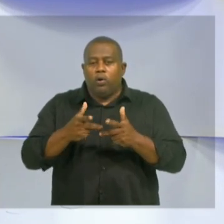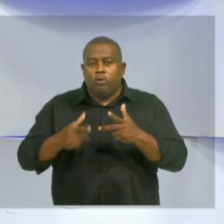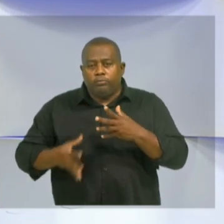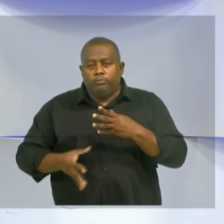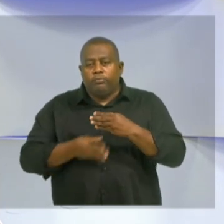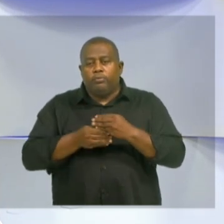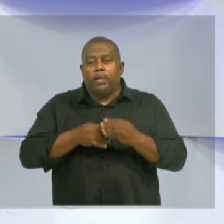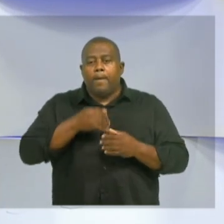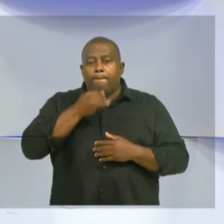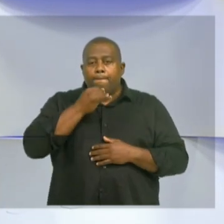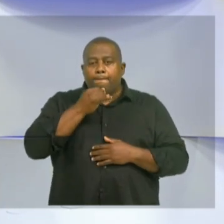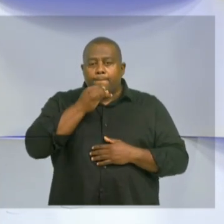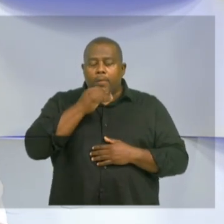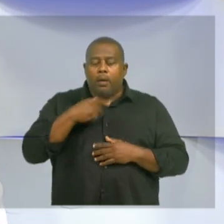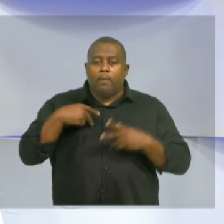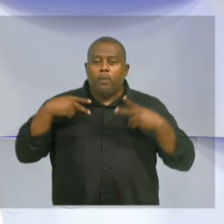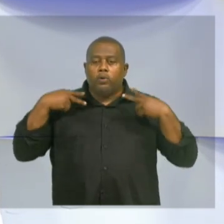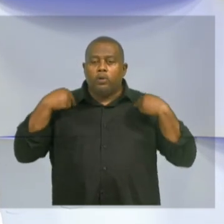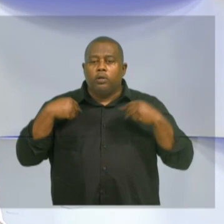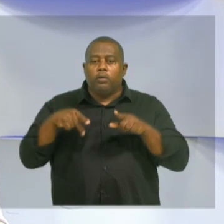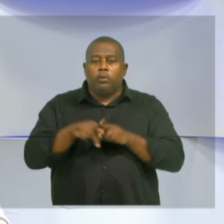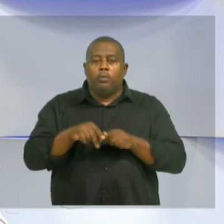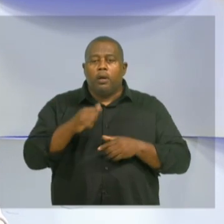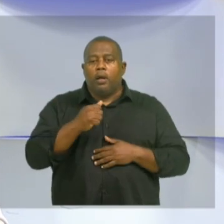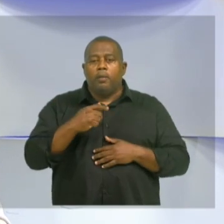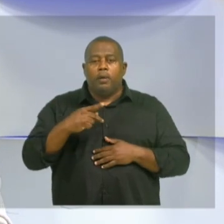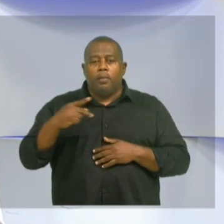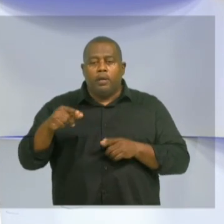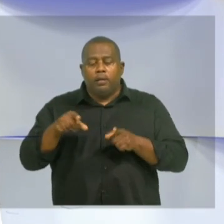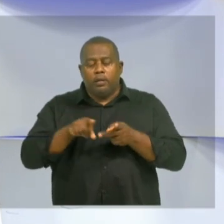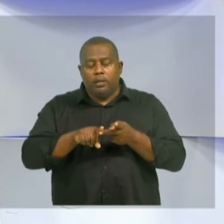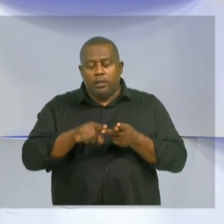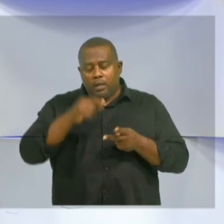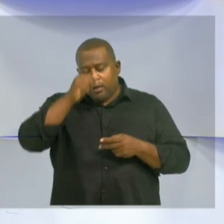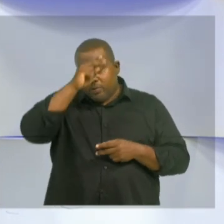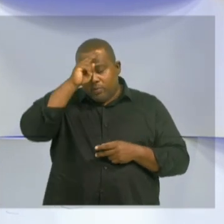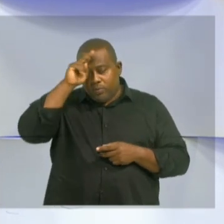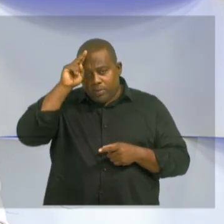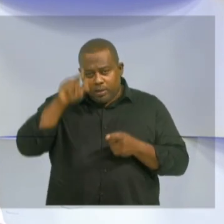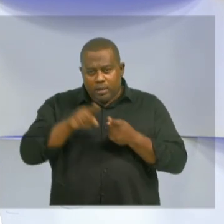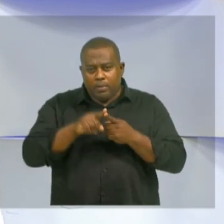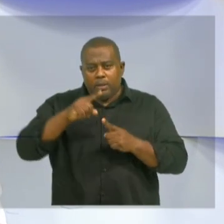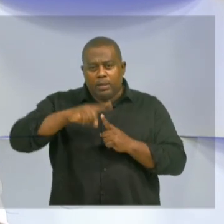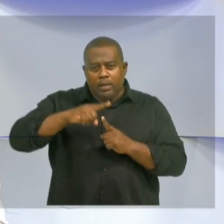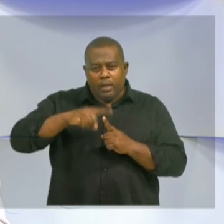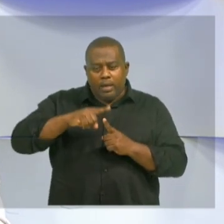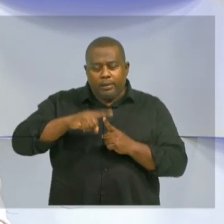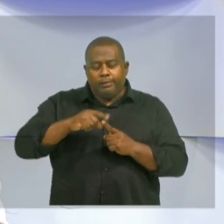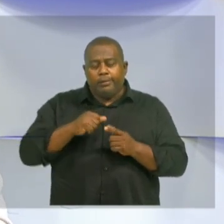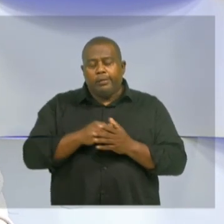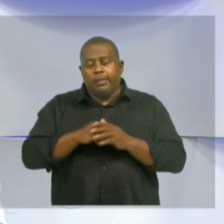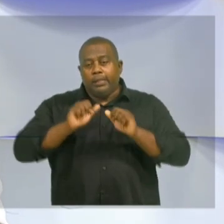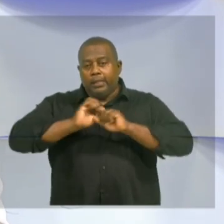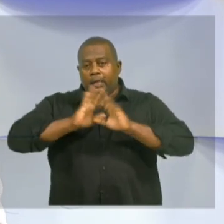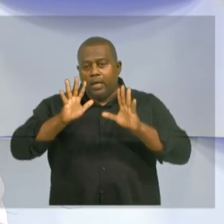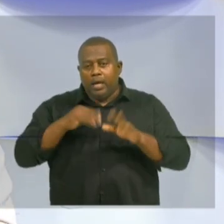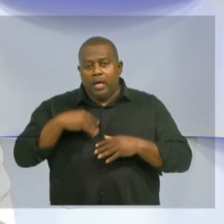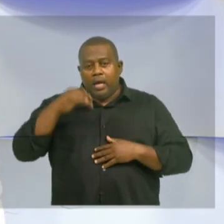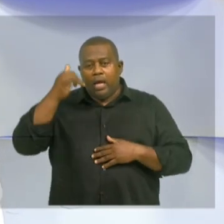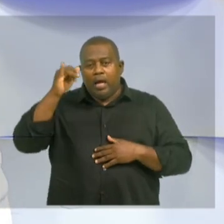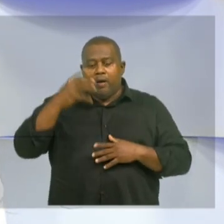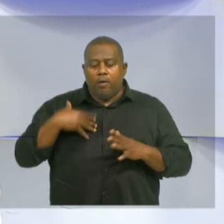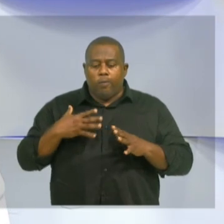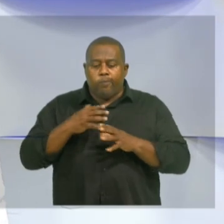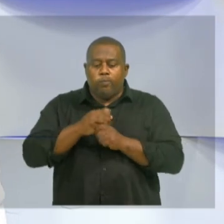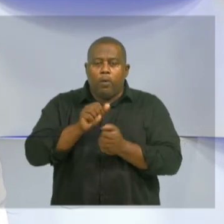como por exemplo e os motoristas por aplicativos os taxistas uma condição de Transparência não gerando essa indústria de multa que